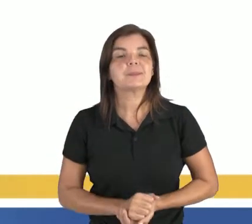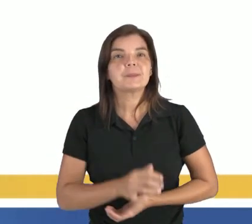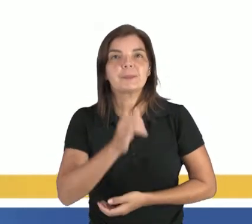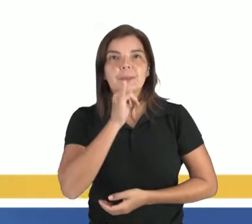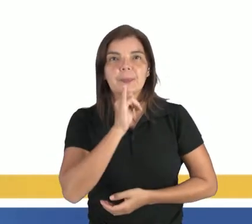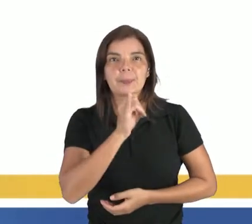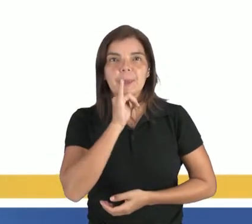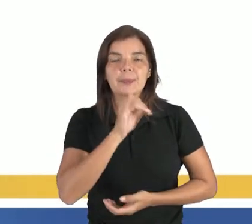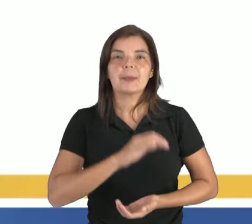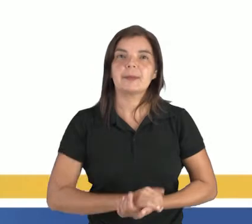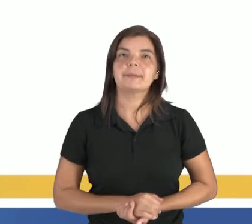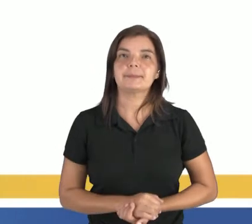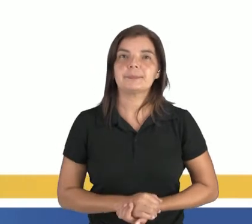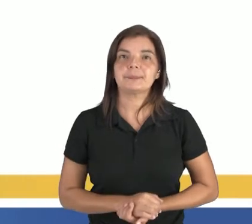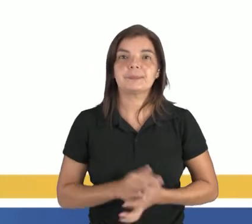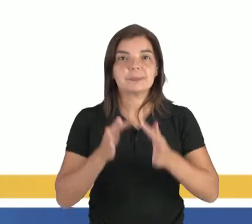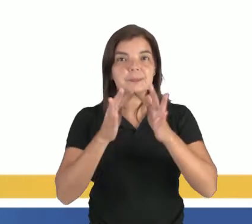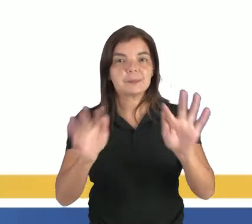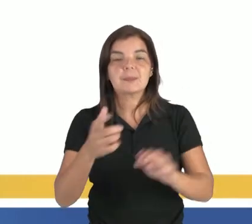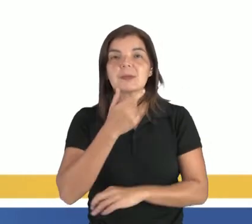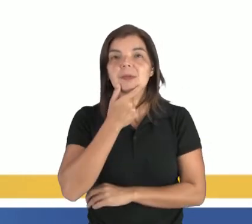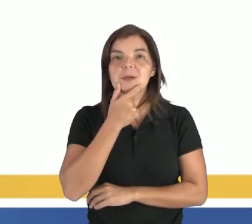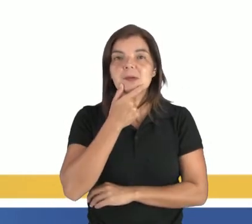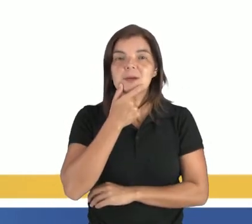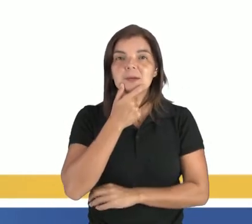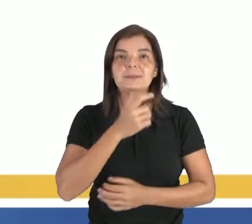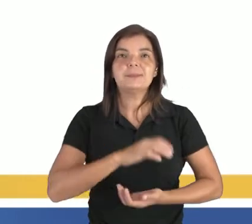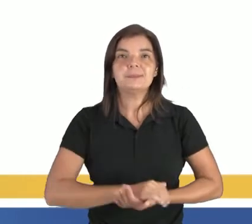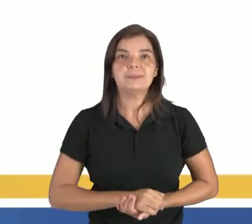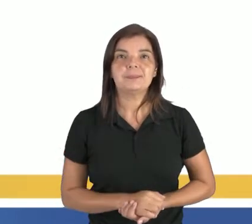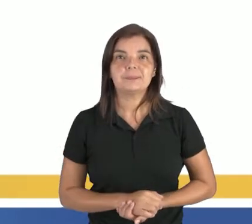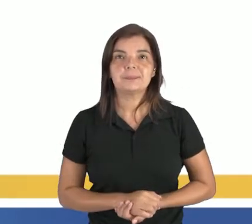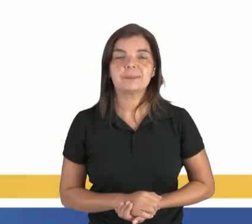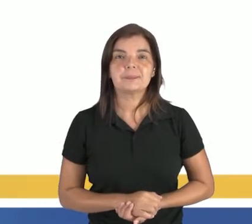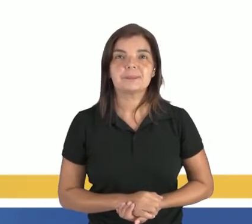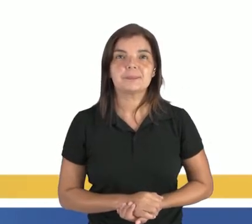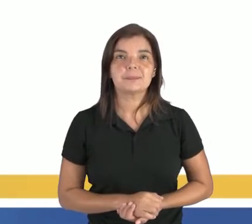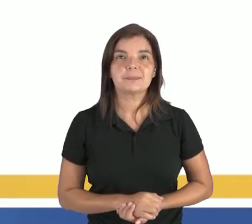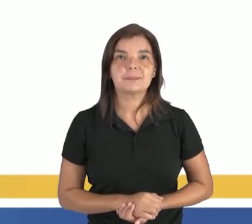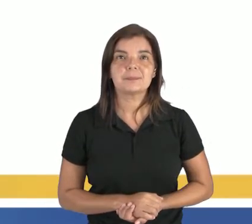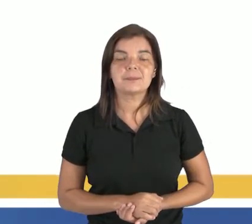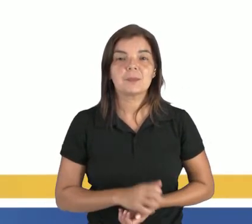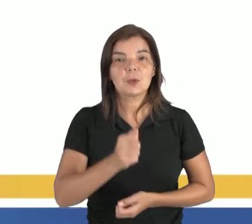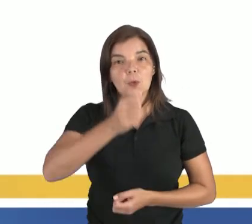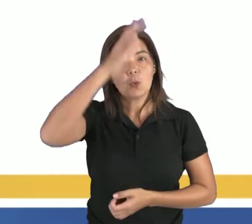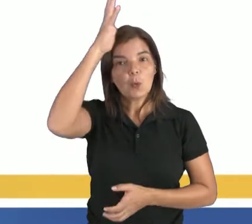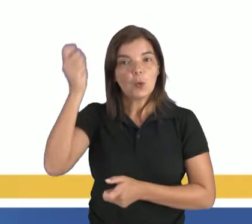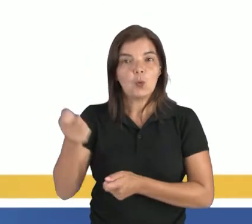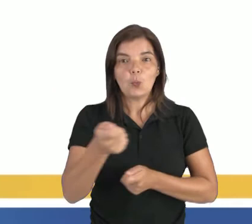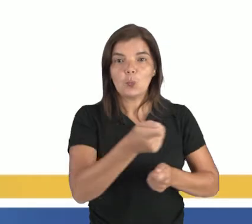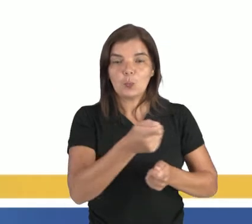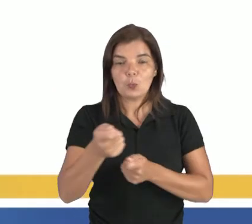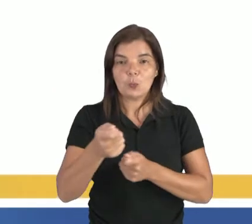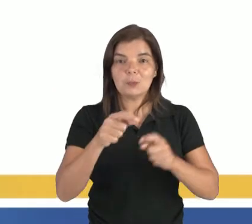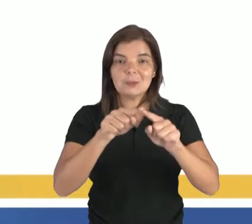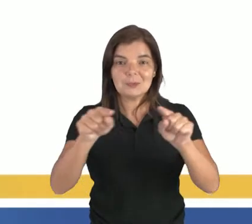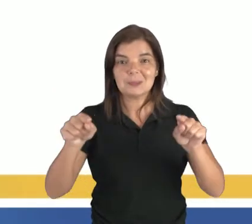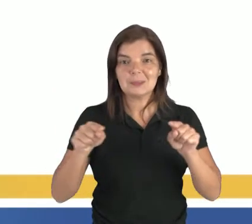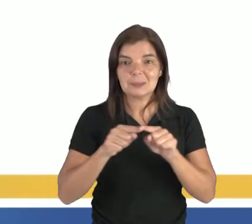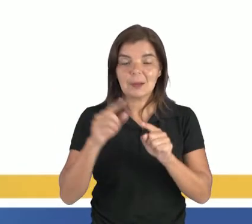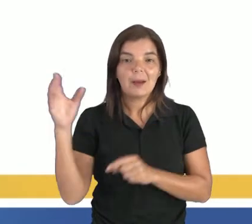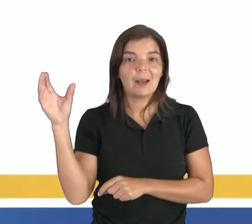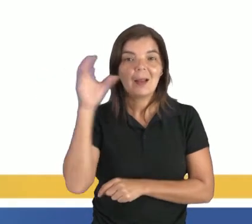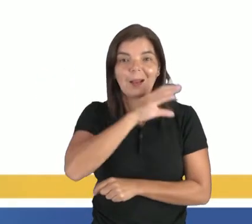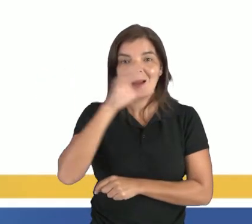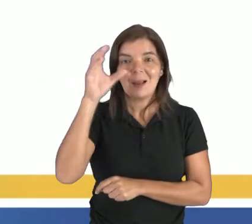Por exemplo, the fireman left the room quickly. O bombeiro saiu da sala rapidamente,